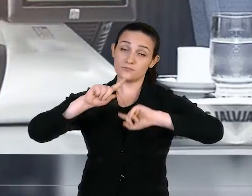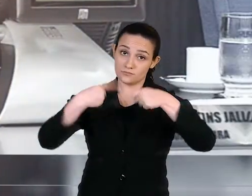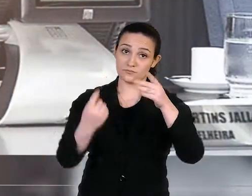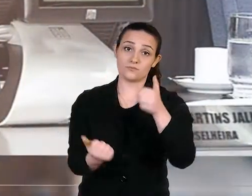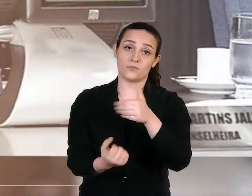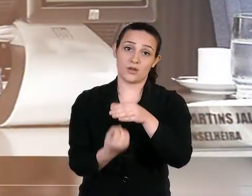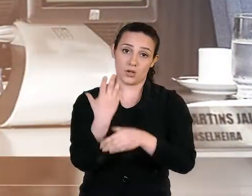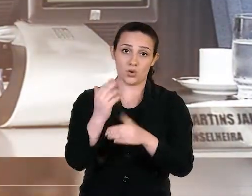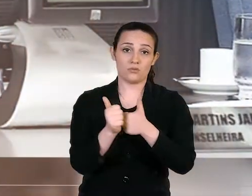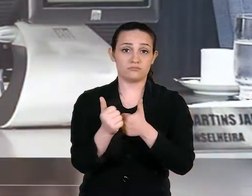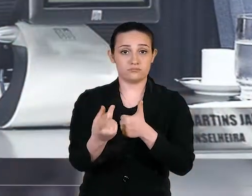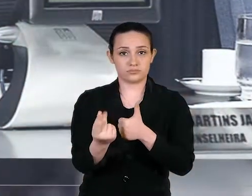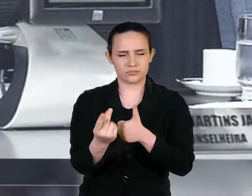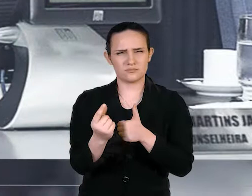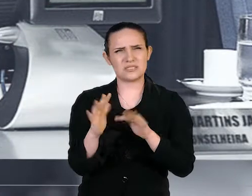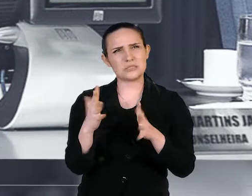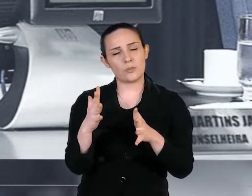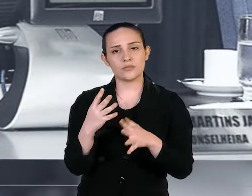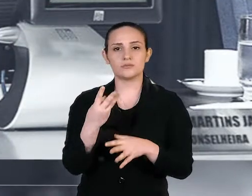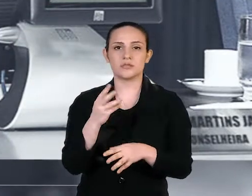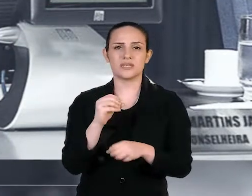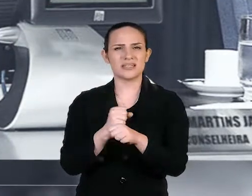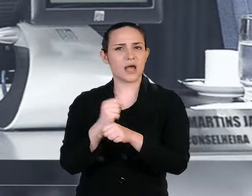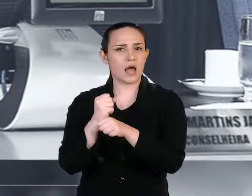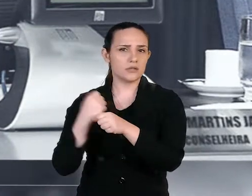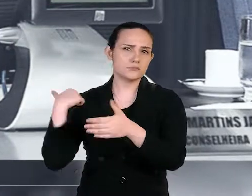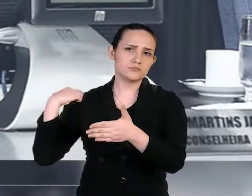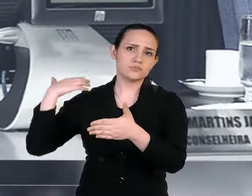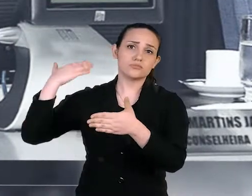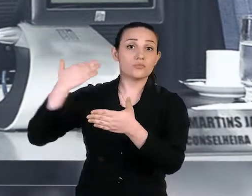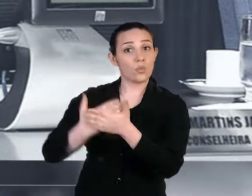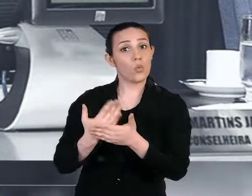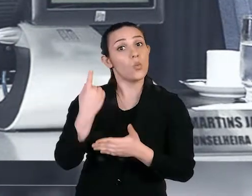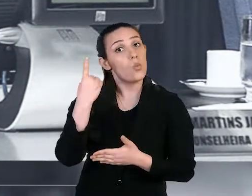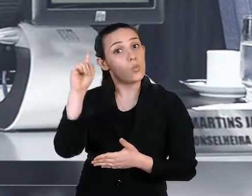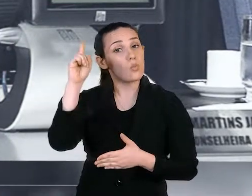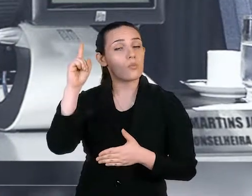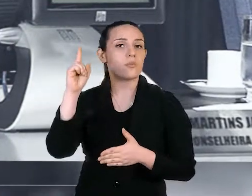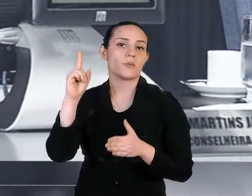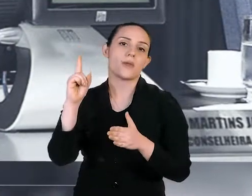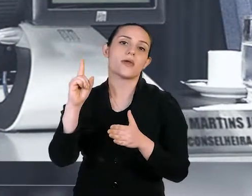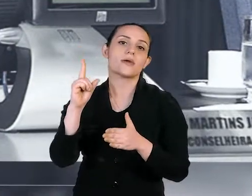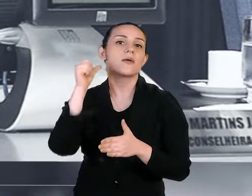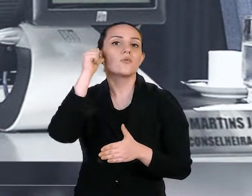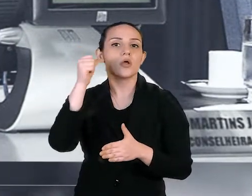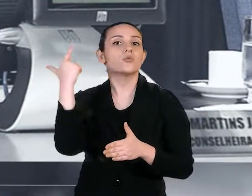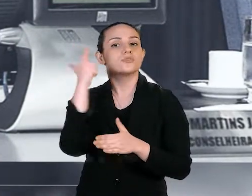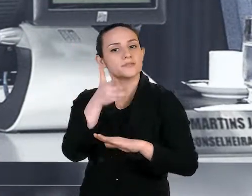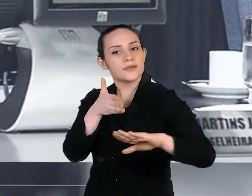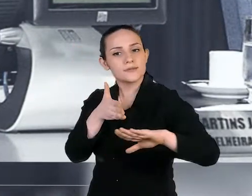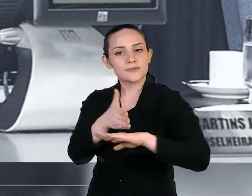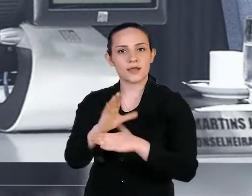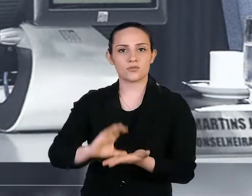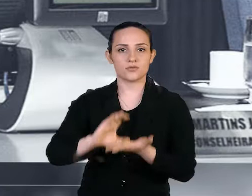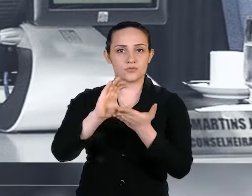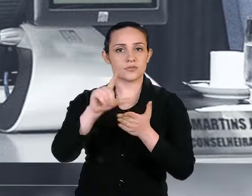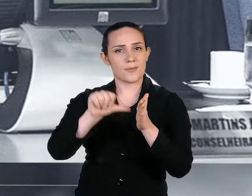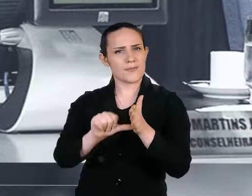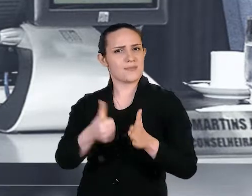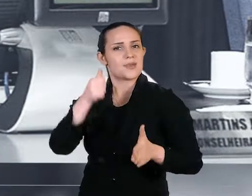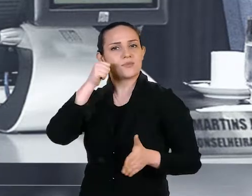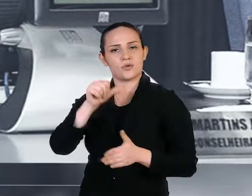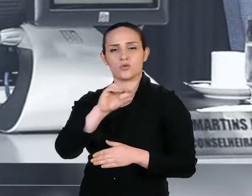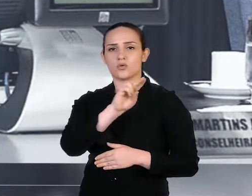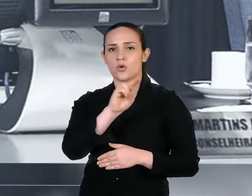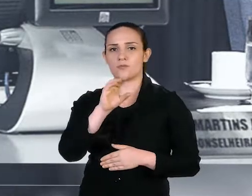do Tribunal de Contas, levou cerca de 30 anos para que uma mulher ingressasse no Conselho. A primeira a ocupar o